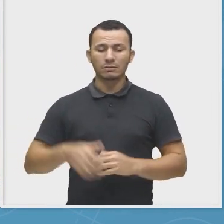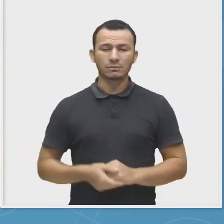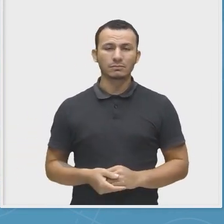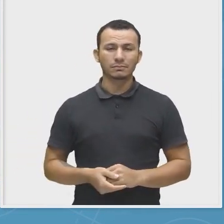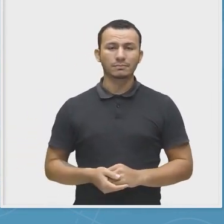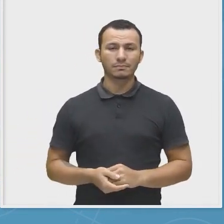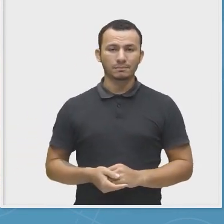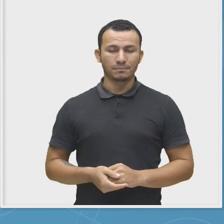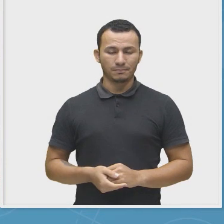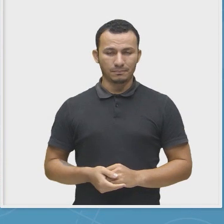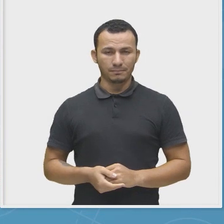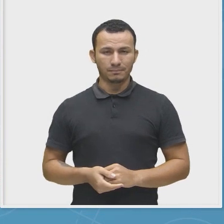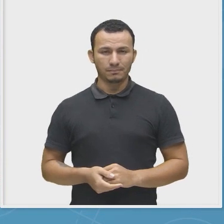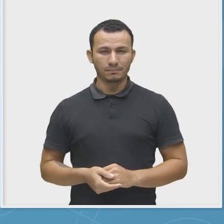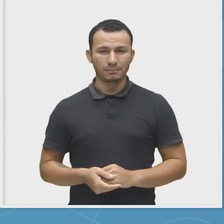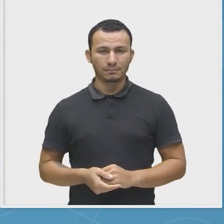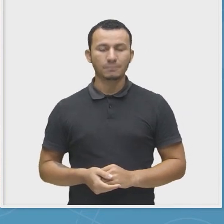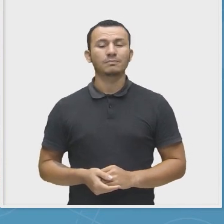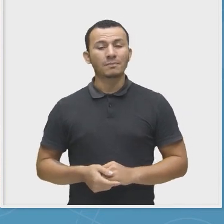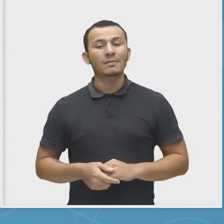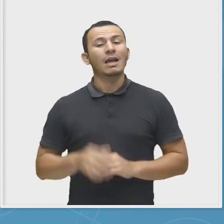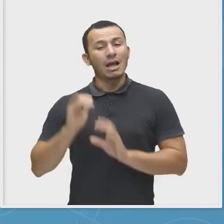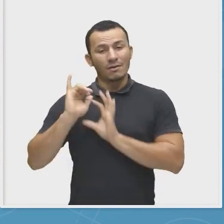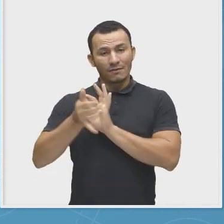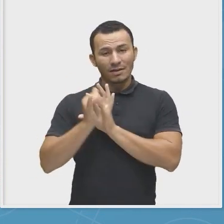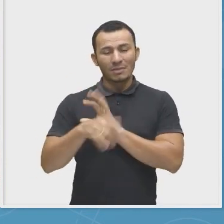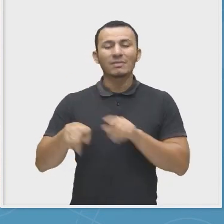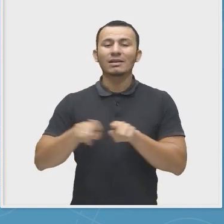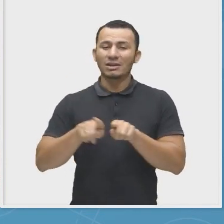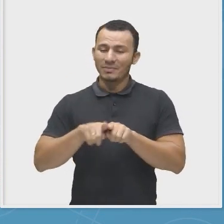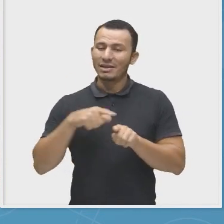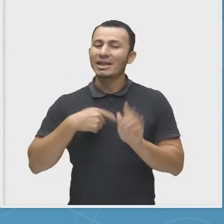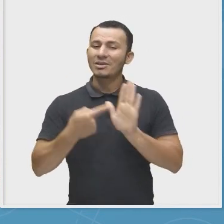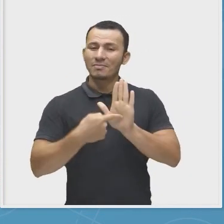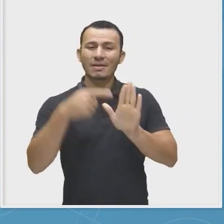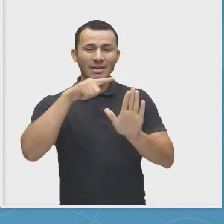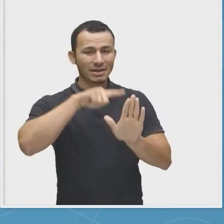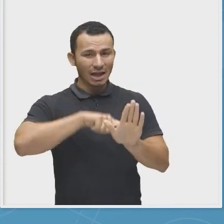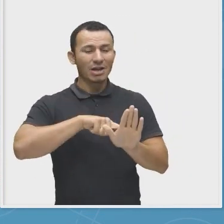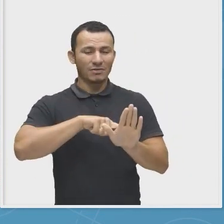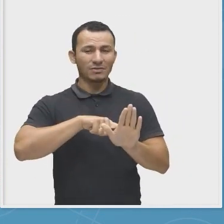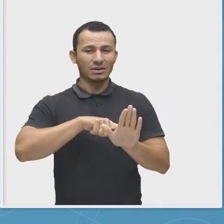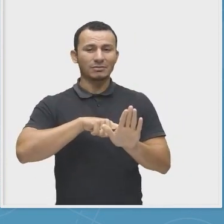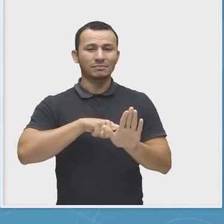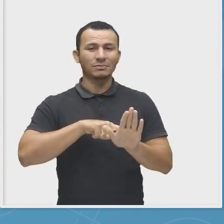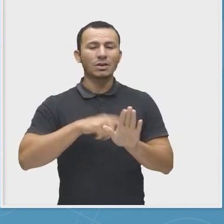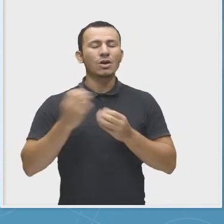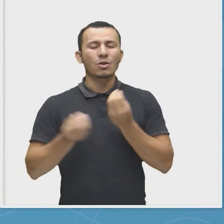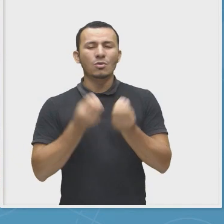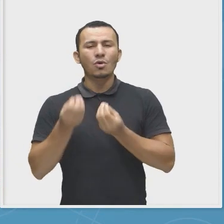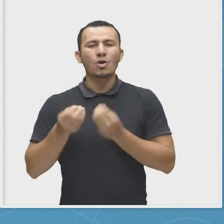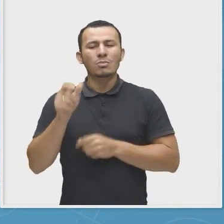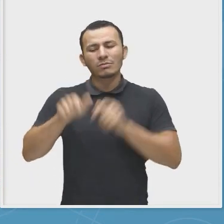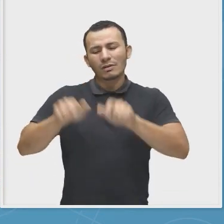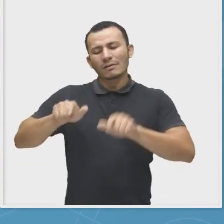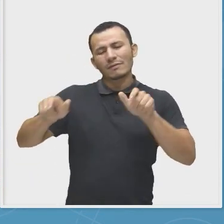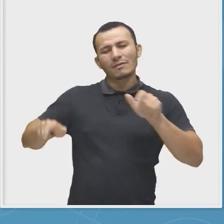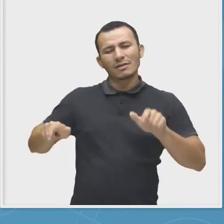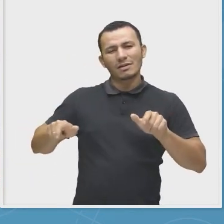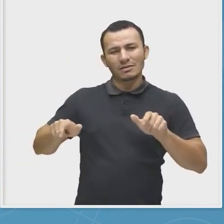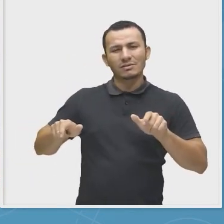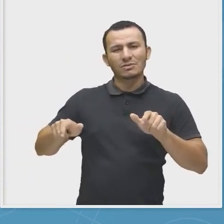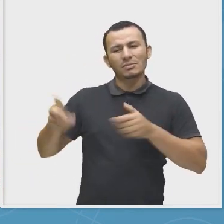apresentam de maneira metafórica, né? Alguma relação social entre os seres humanos. A partir disso,